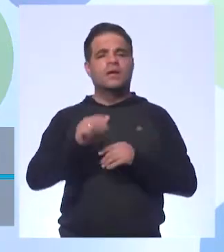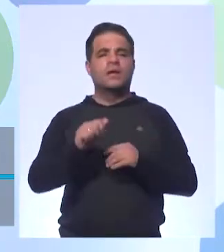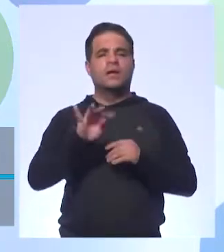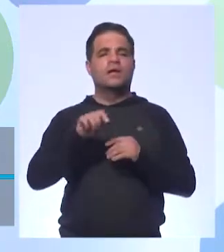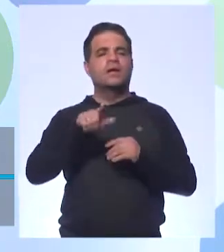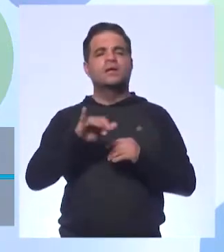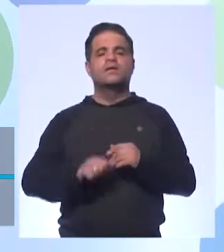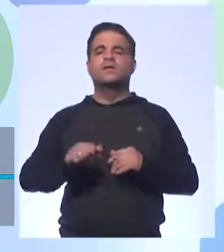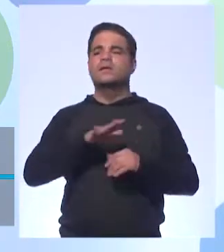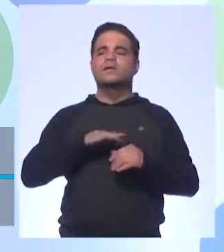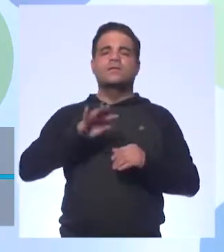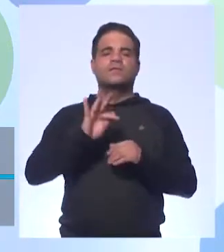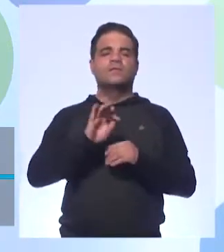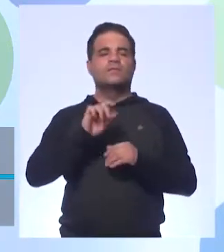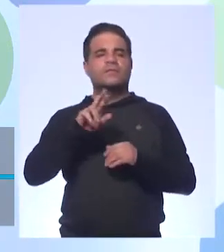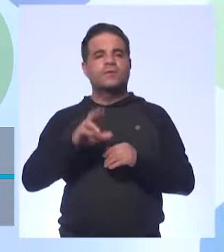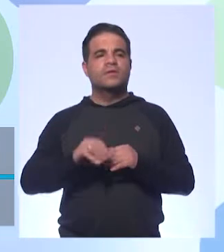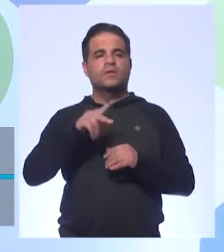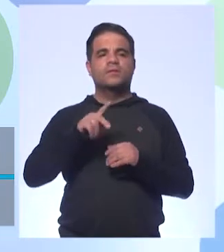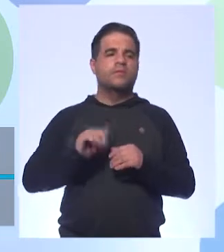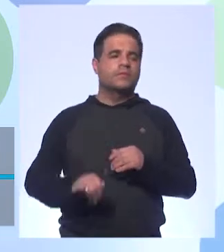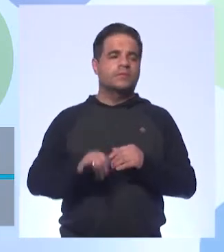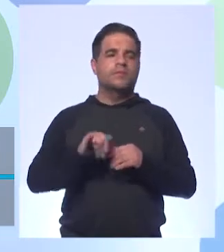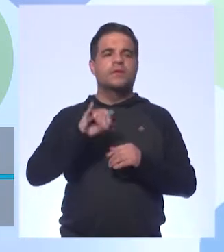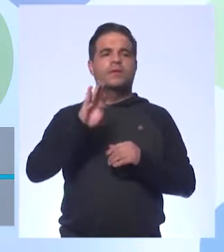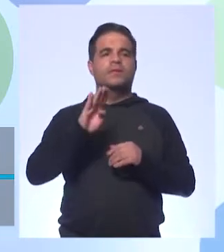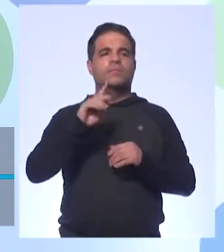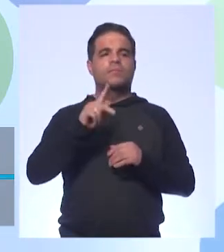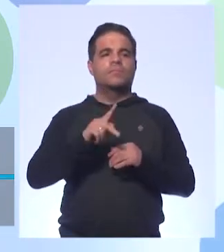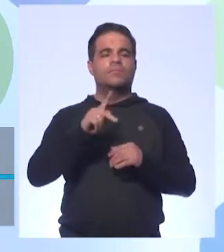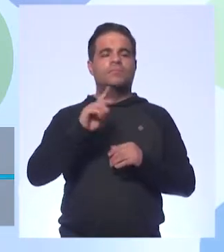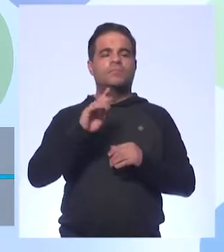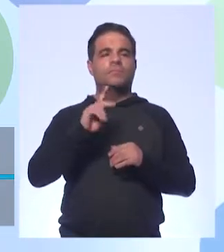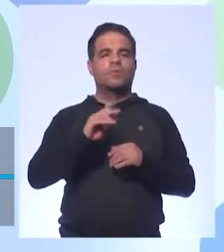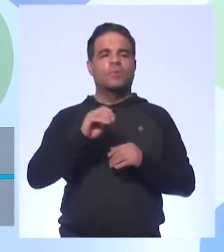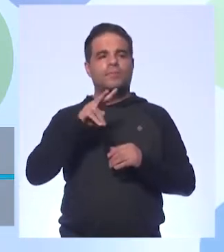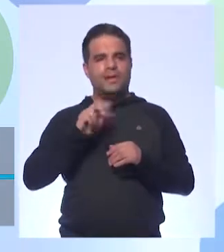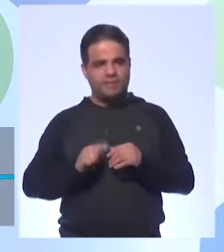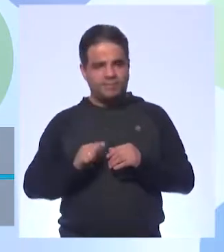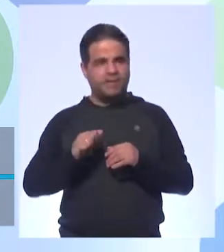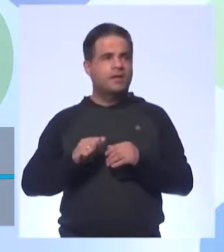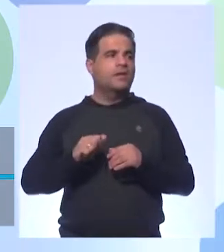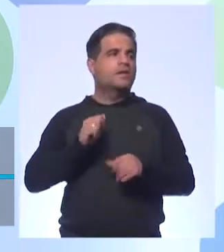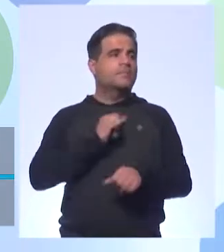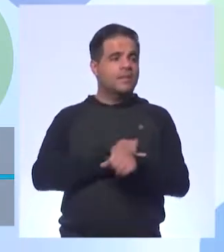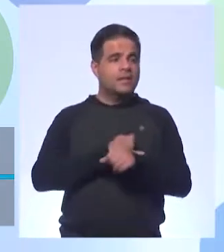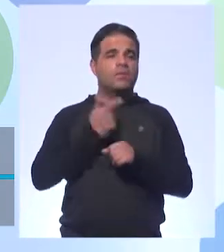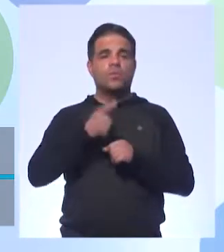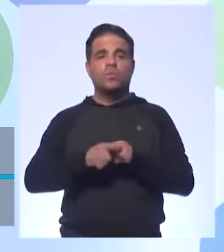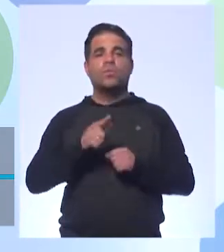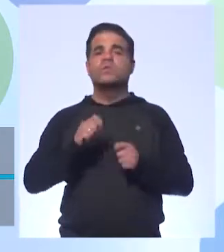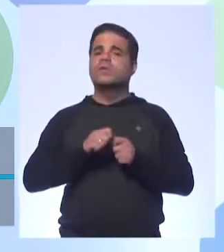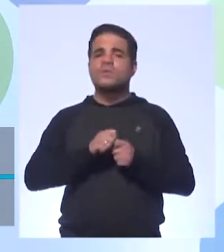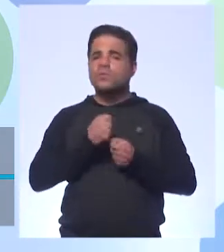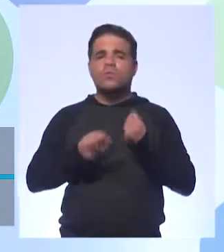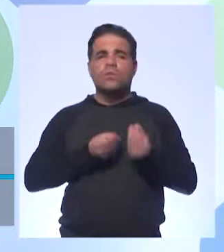ferro, carbono e cálcio. Peibopeva, um ferro, né, metal, e outro é feito